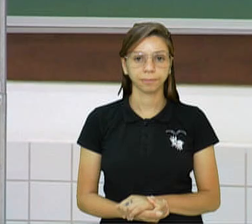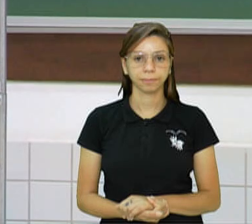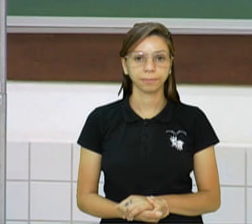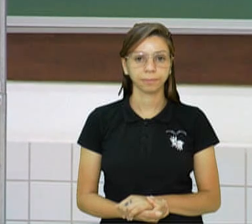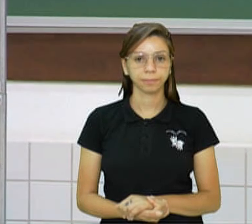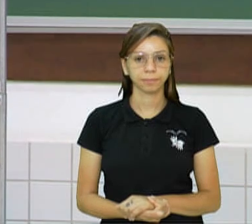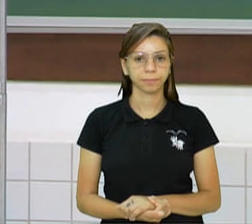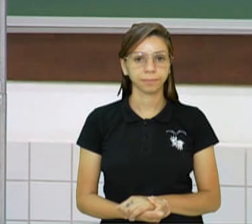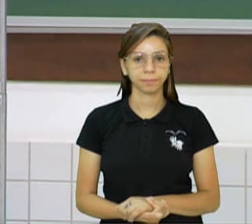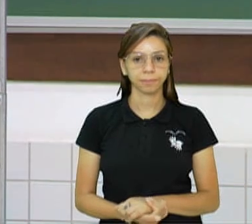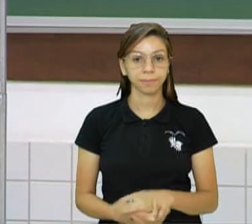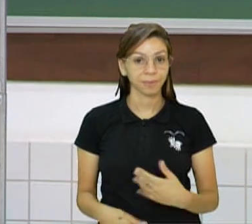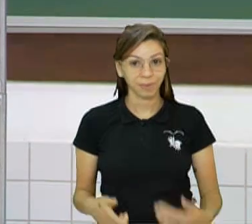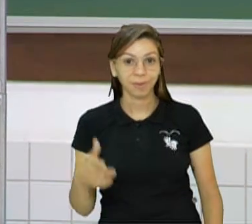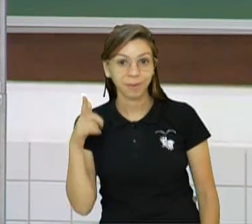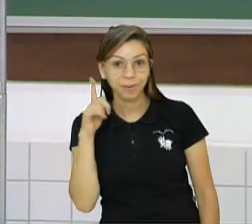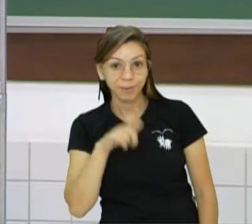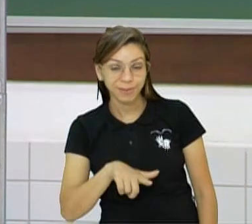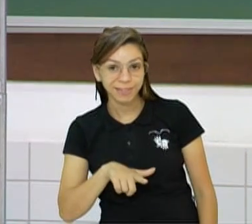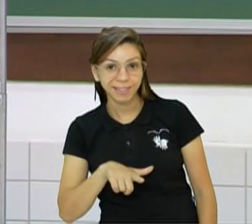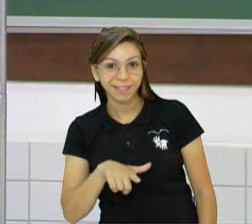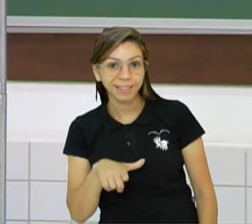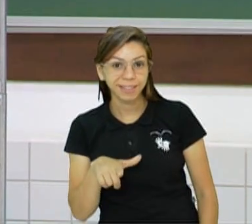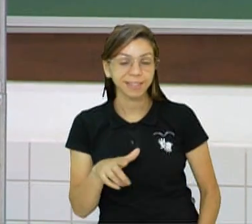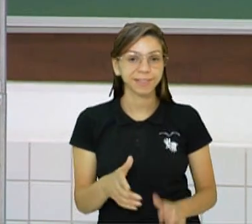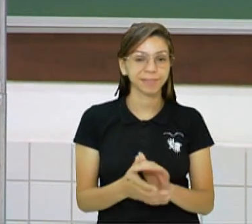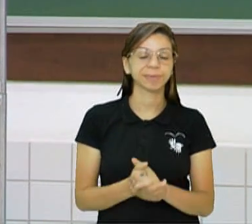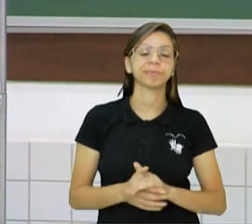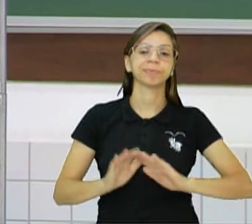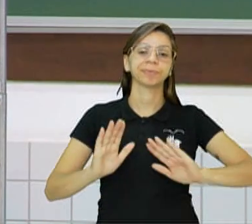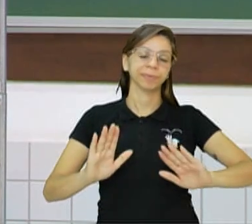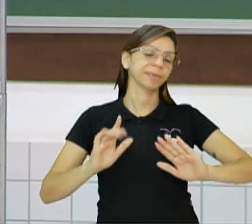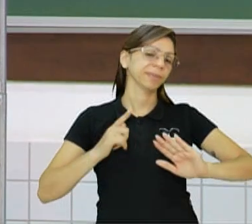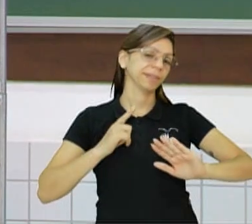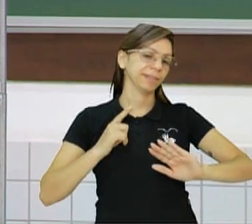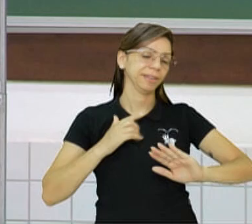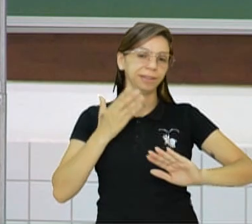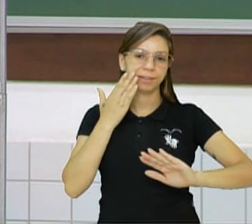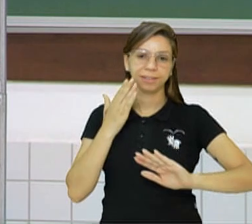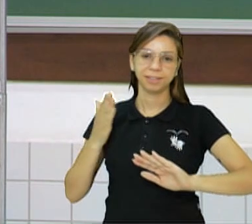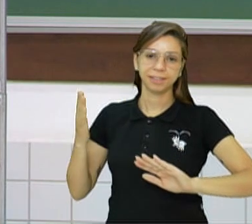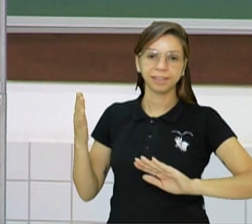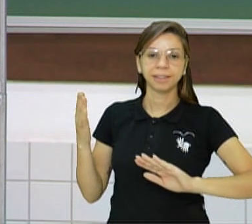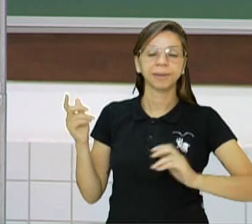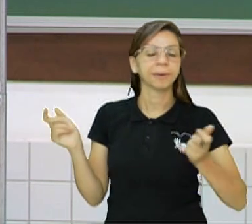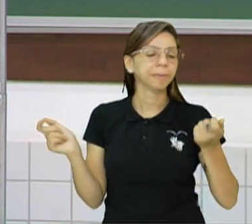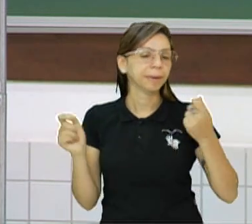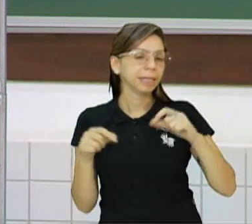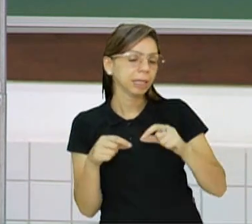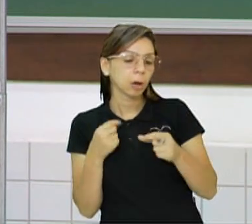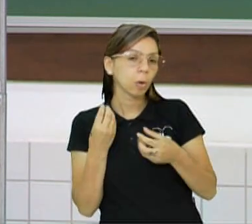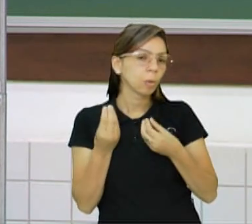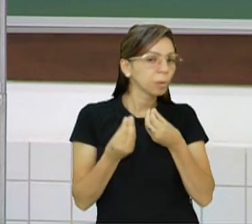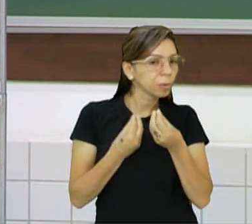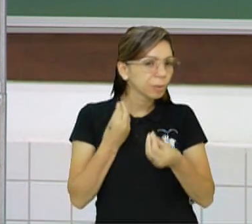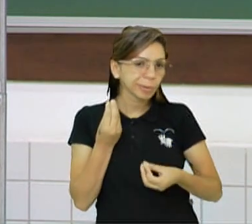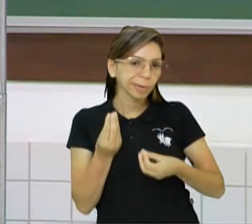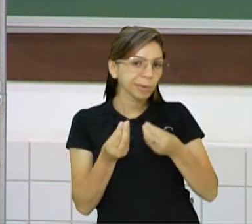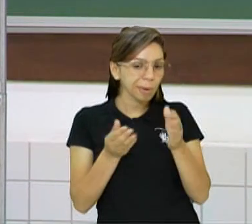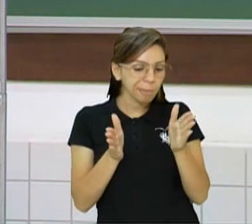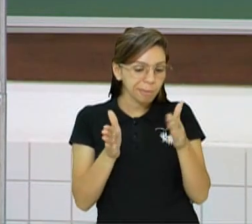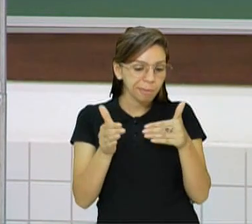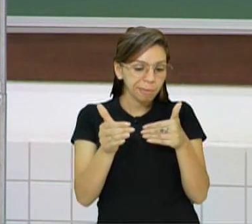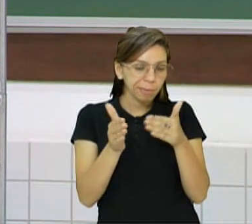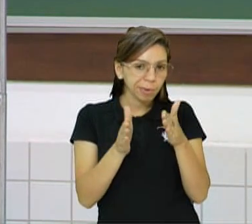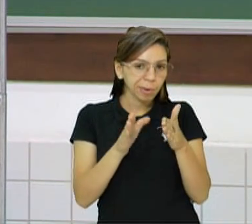E aí, vocês conseguiram construir? Então, ali, ó, como que tem que ficar o nosso